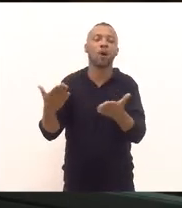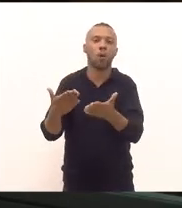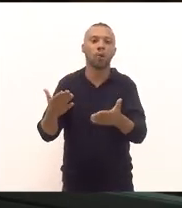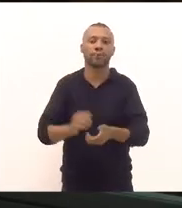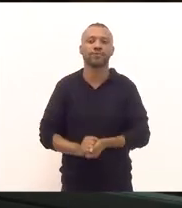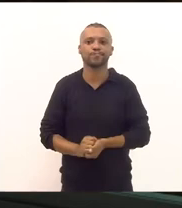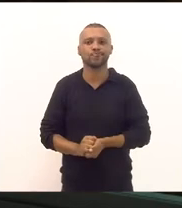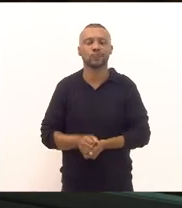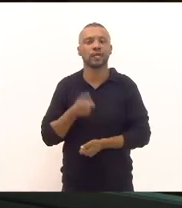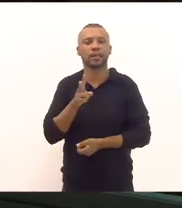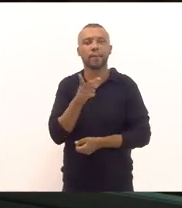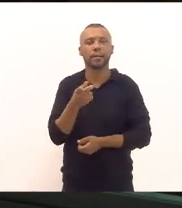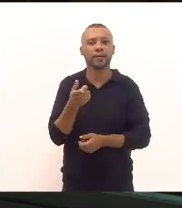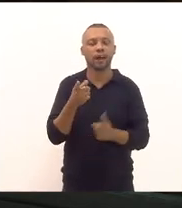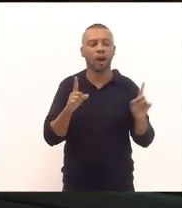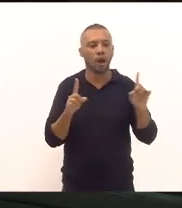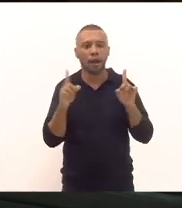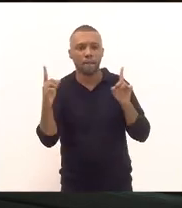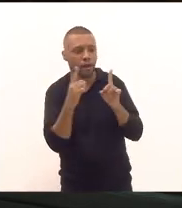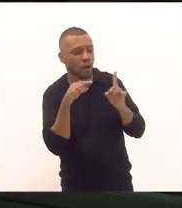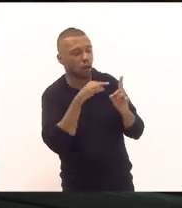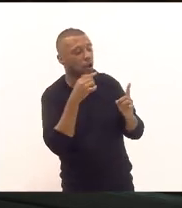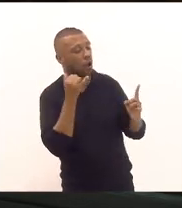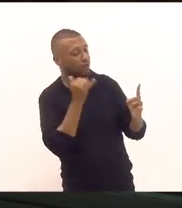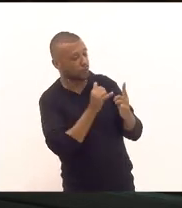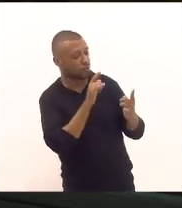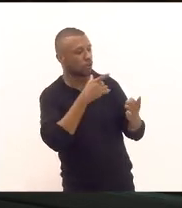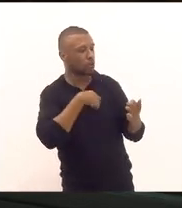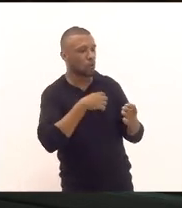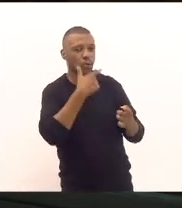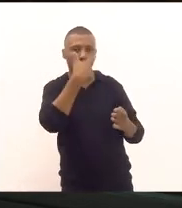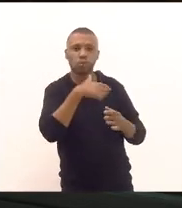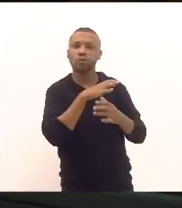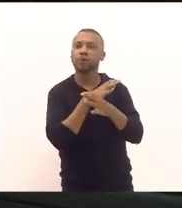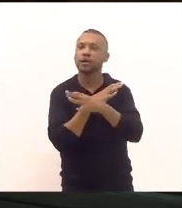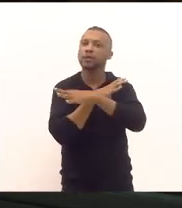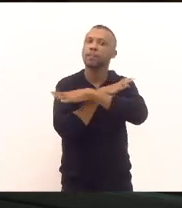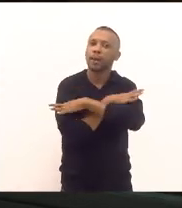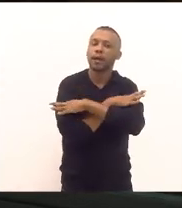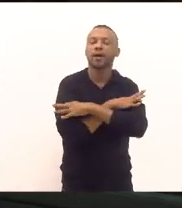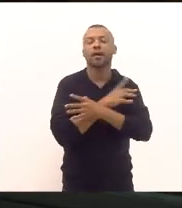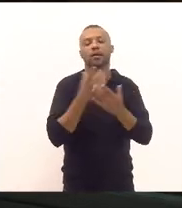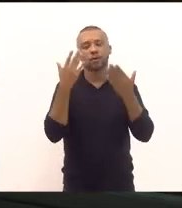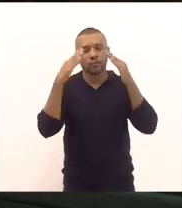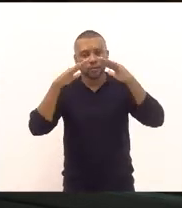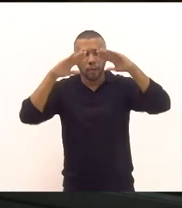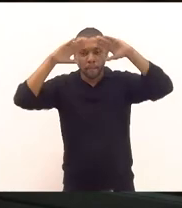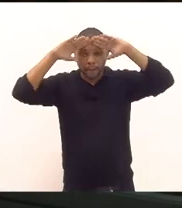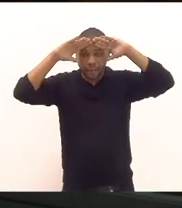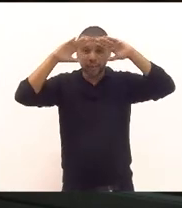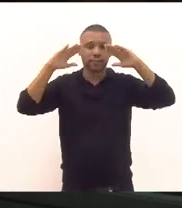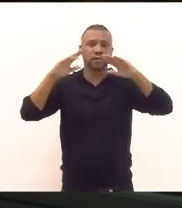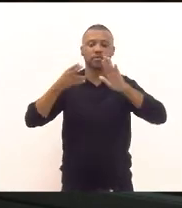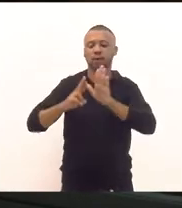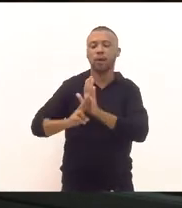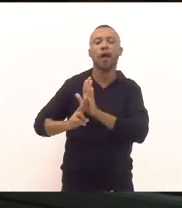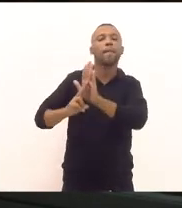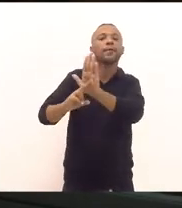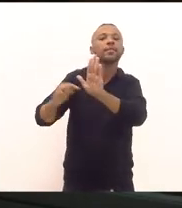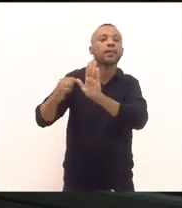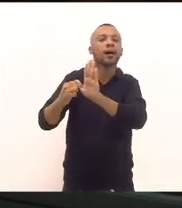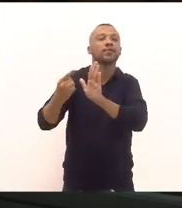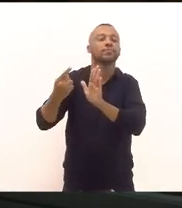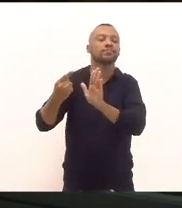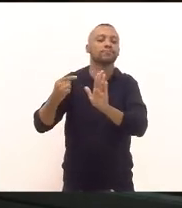Toda vez que ela me parar na rua e fala que é do Candomblé que é da Umbanda e que se sente representado pelo